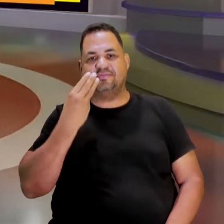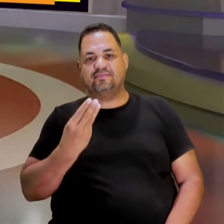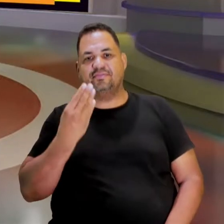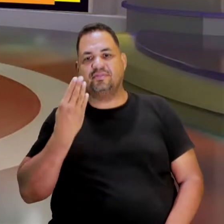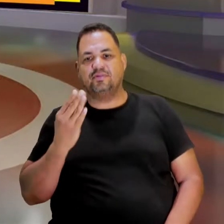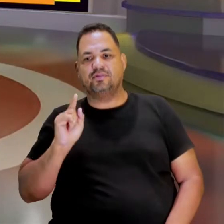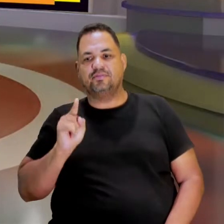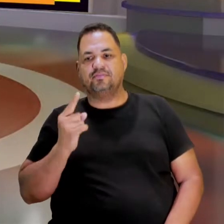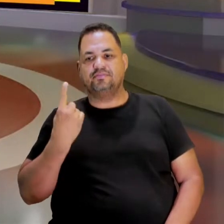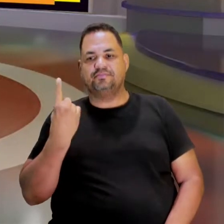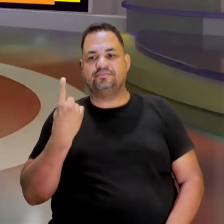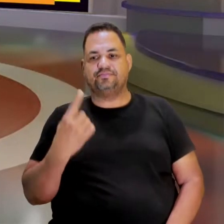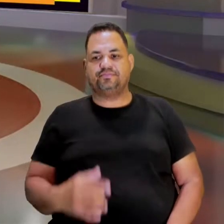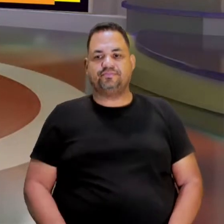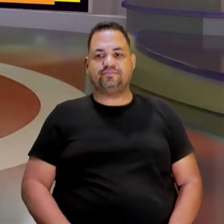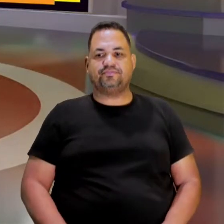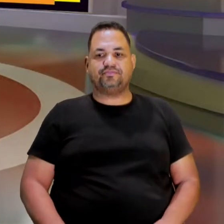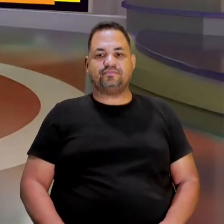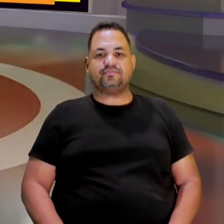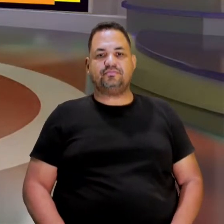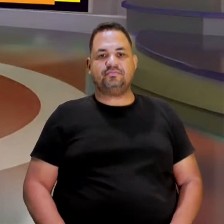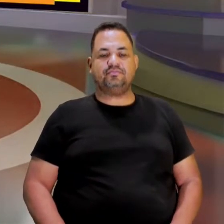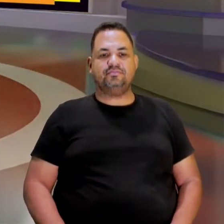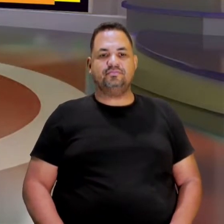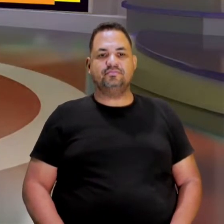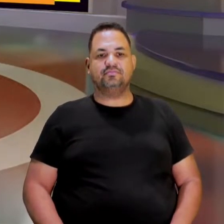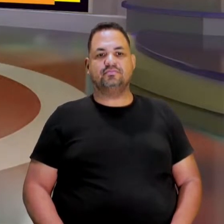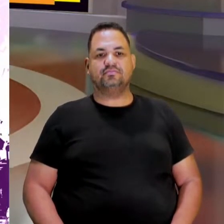34.1. Let's begin?